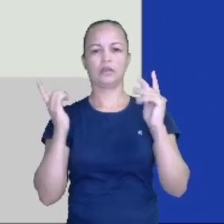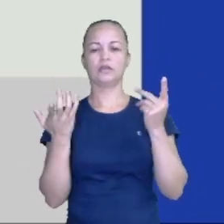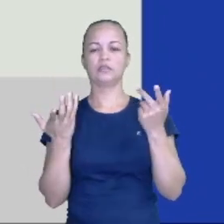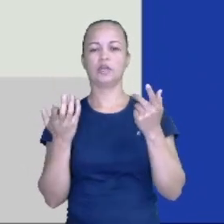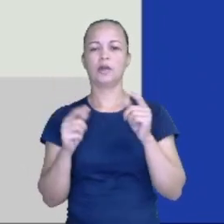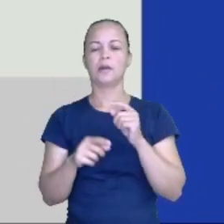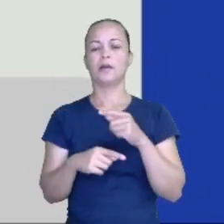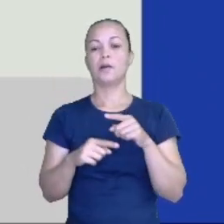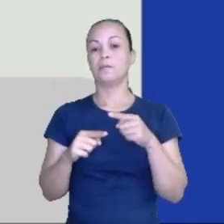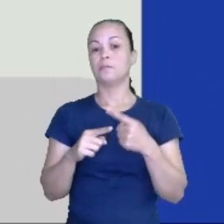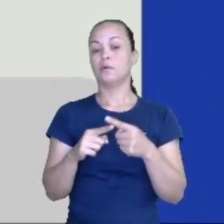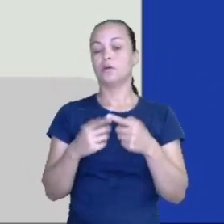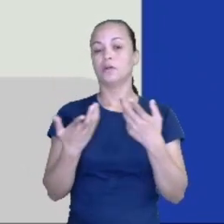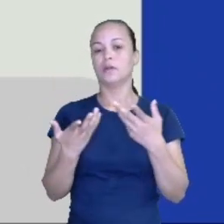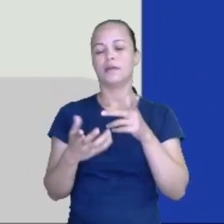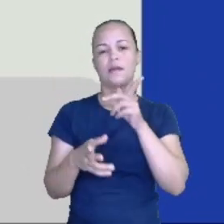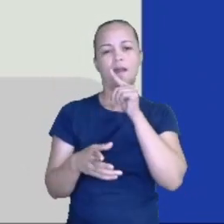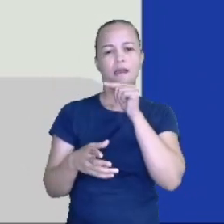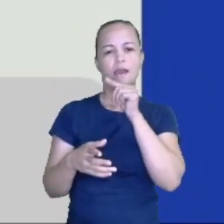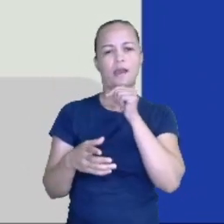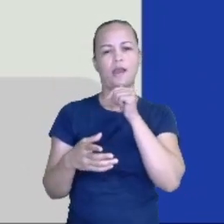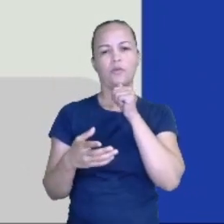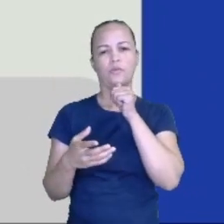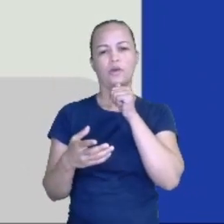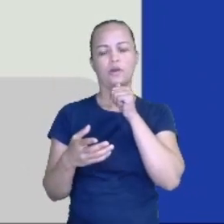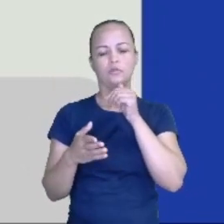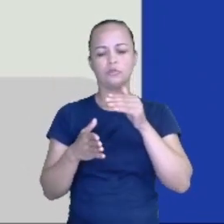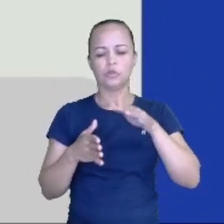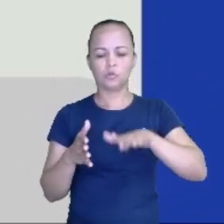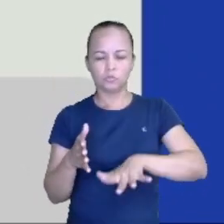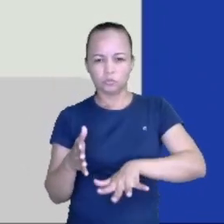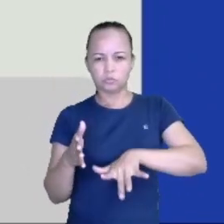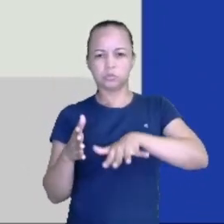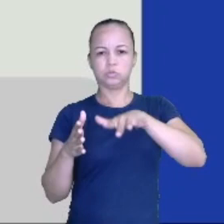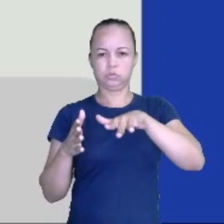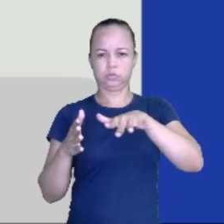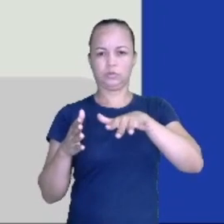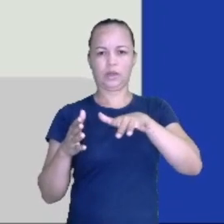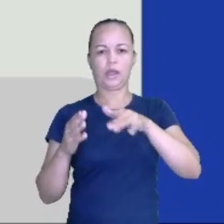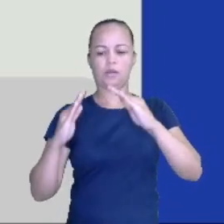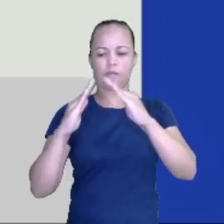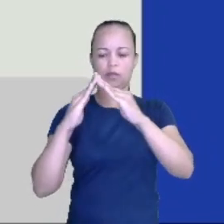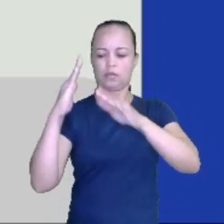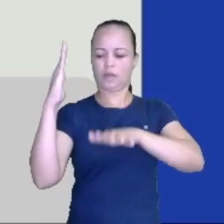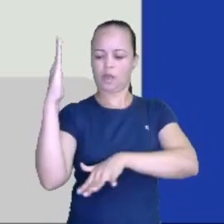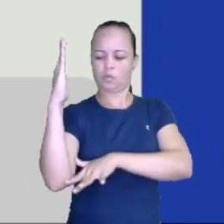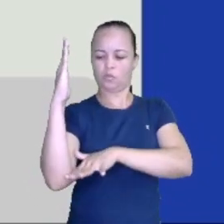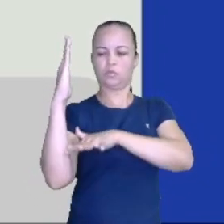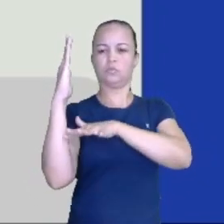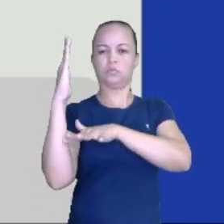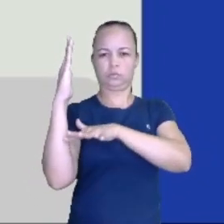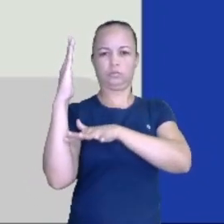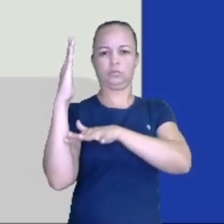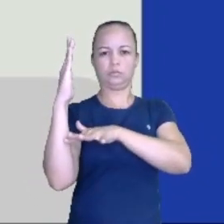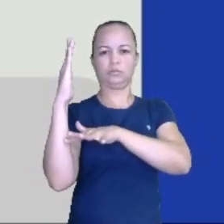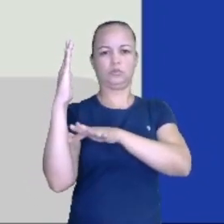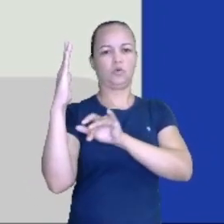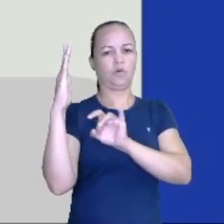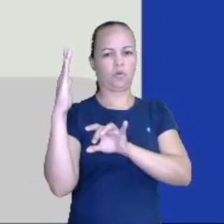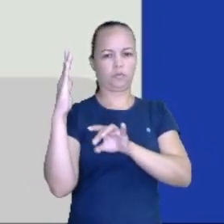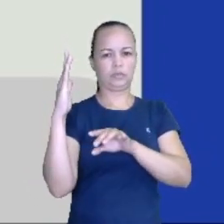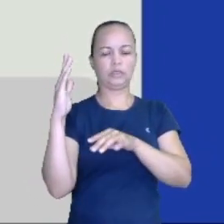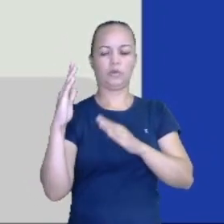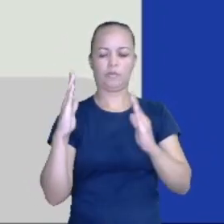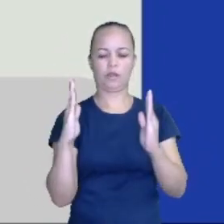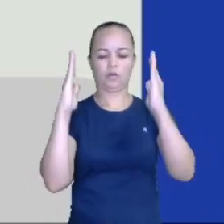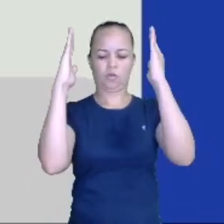tá bom? Para quando a maré ou quando subir, não atingir a casa. Então, ela é mais suspensa. Tá vendo